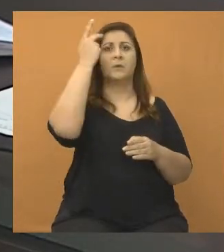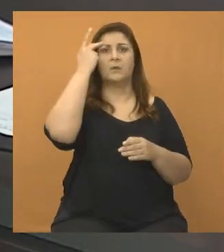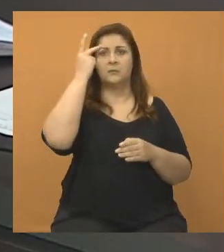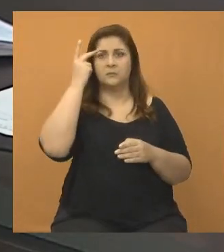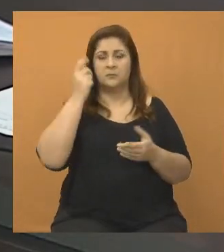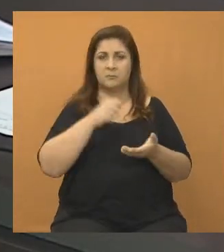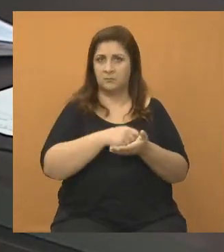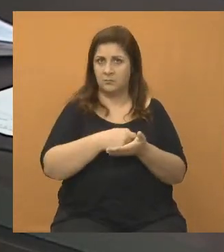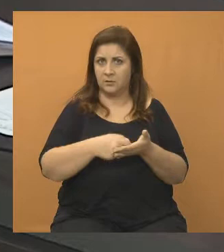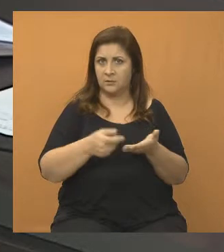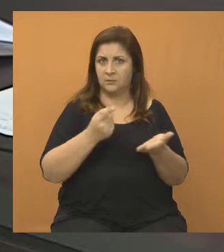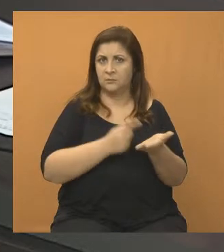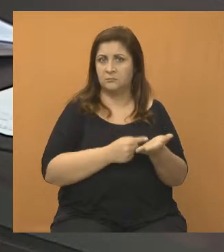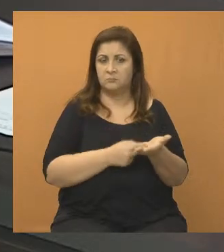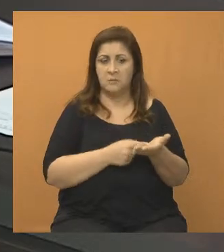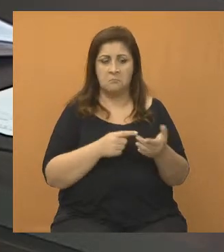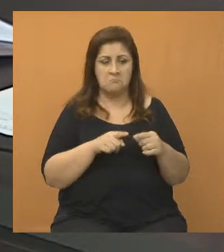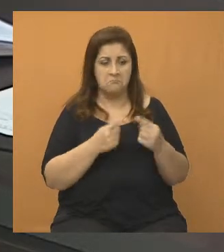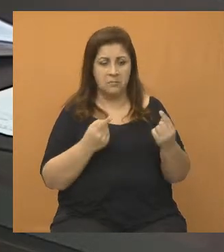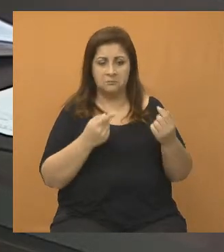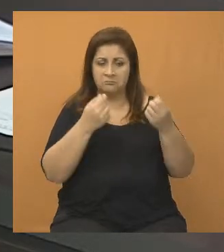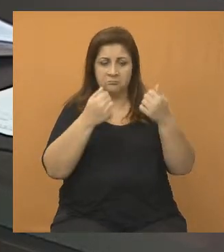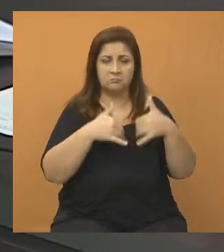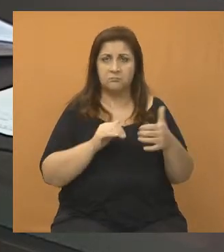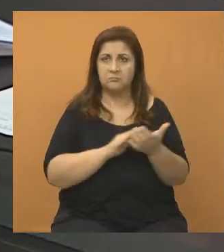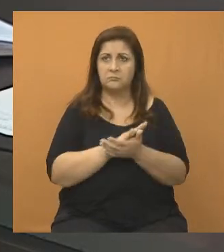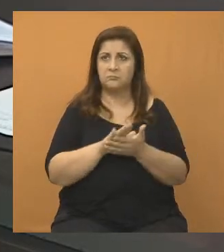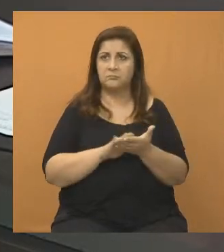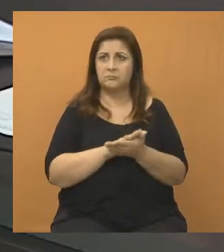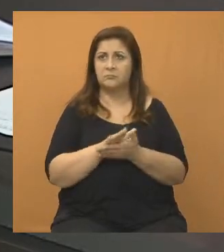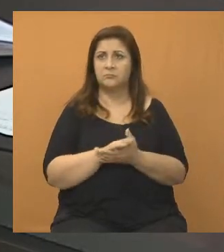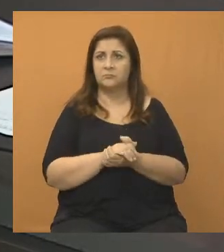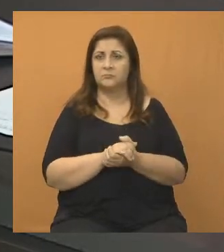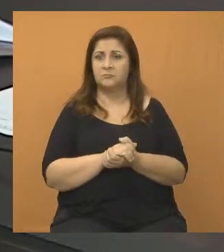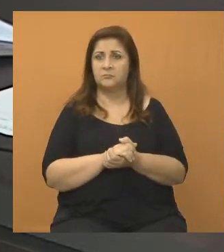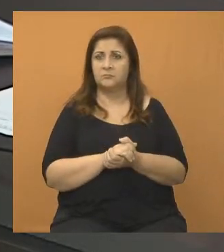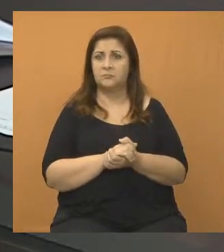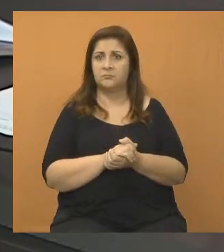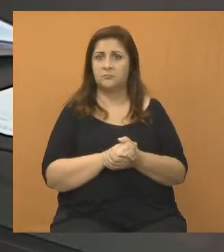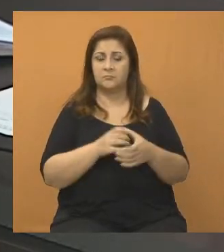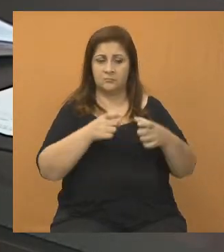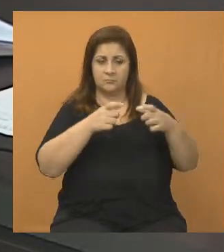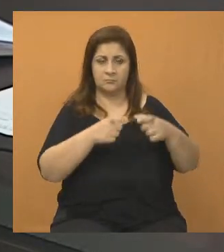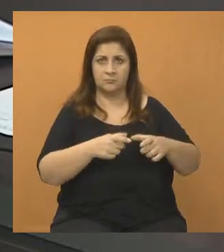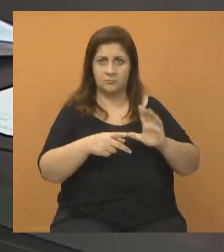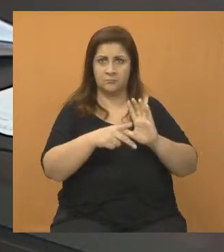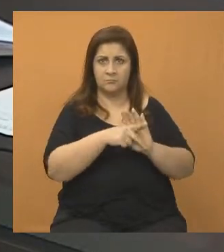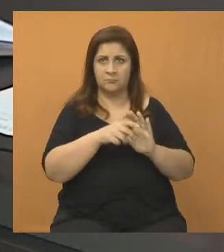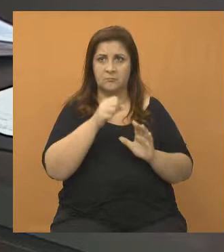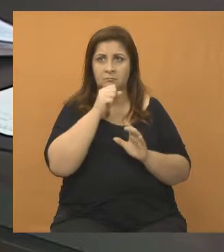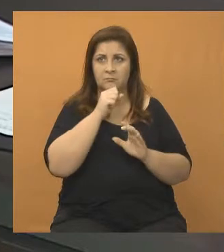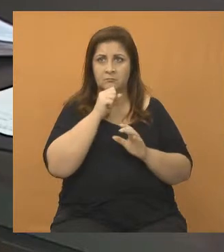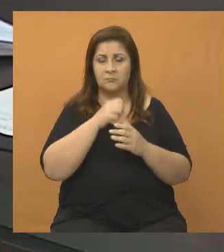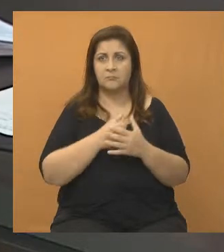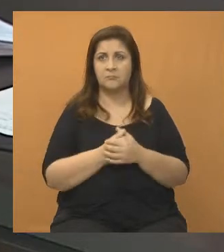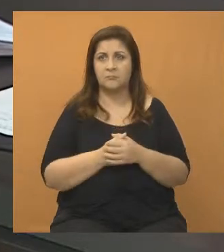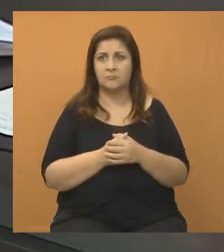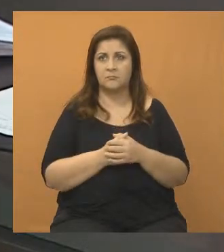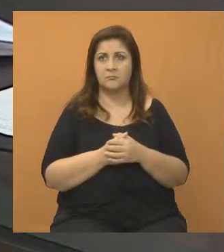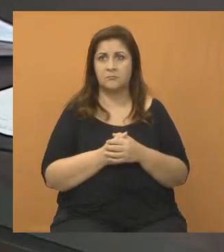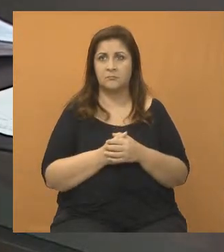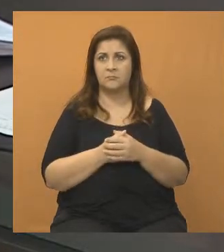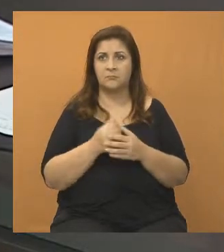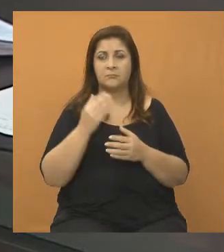convênio e não há menção desse Centro do Idoso. Sei que a prioridade